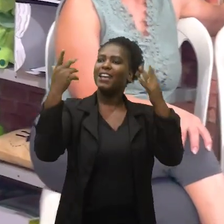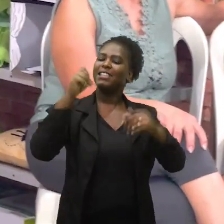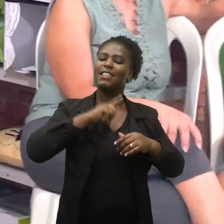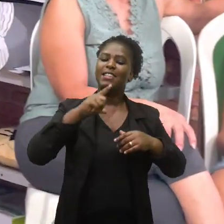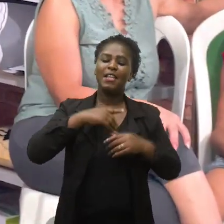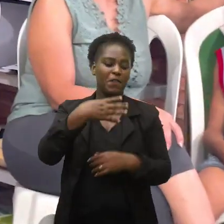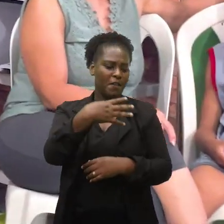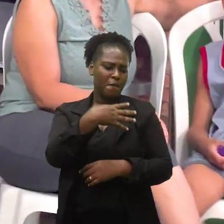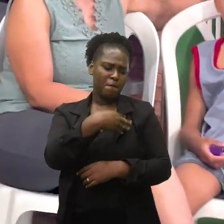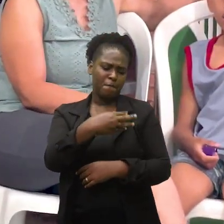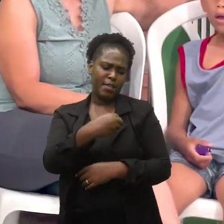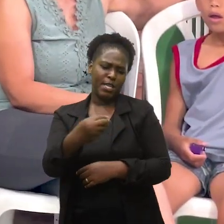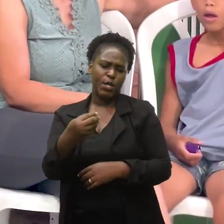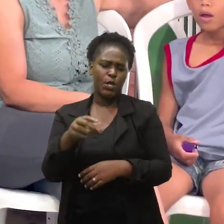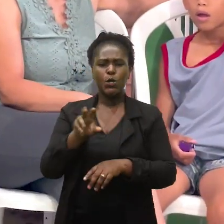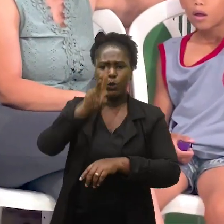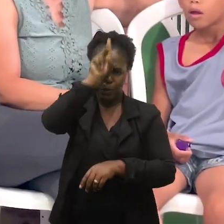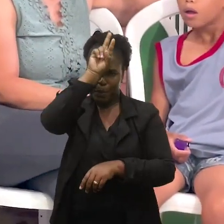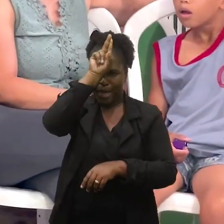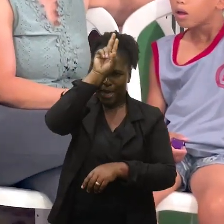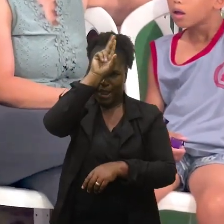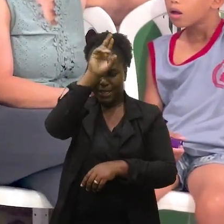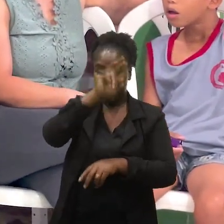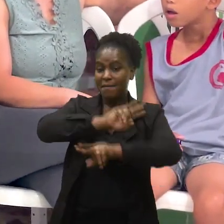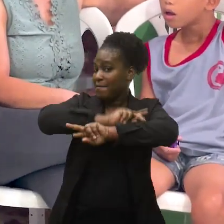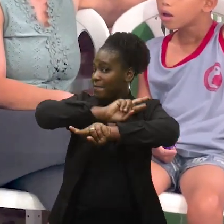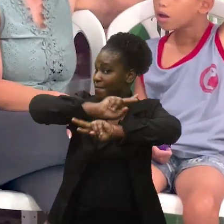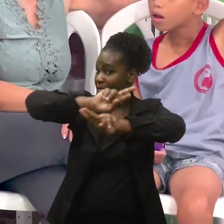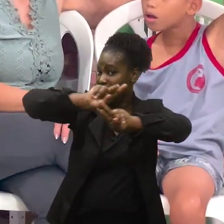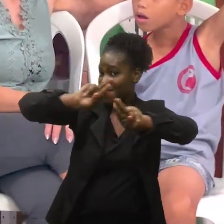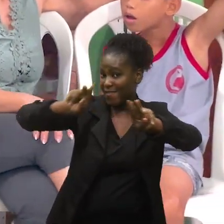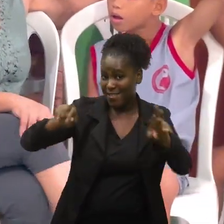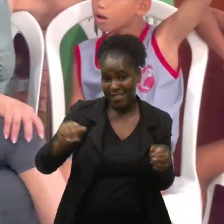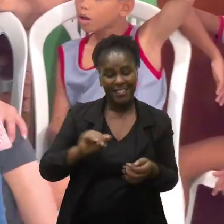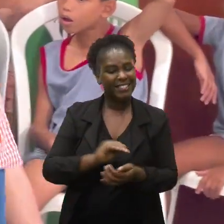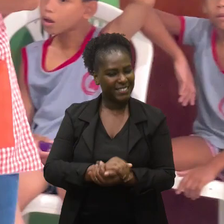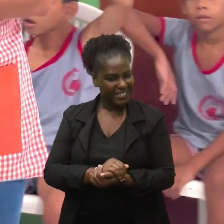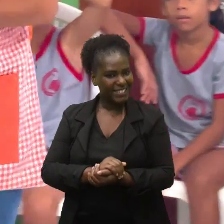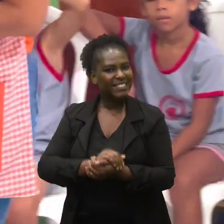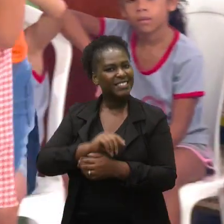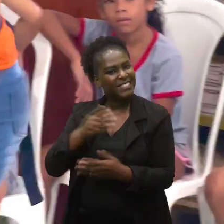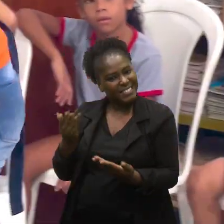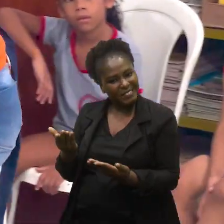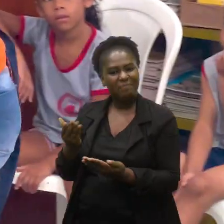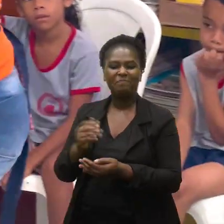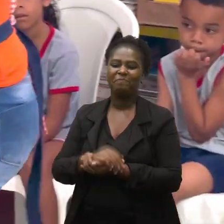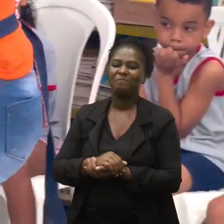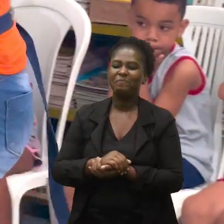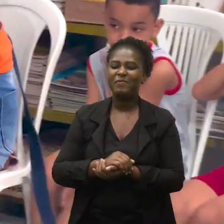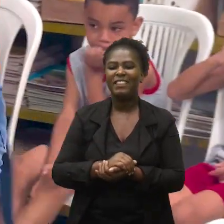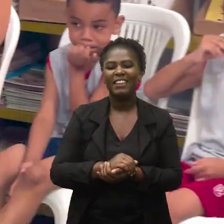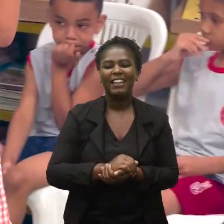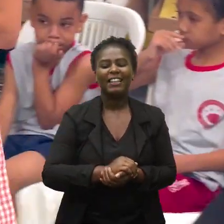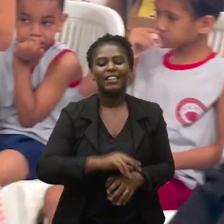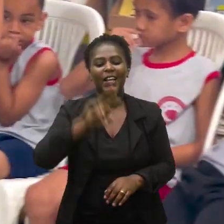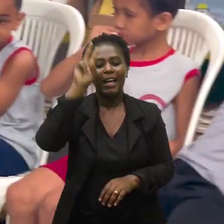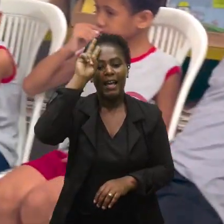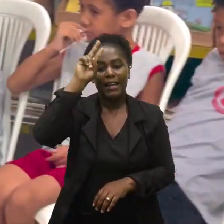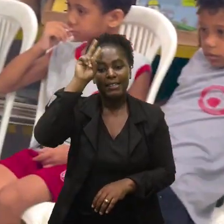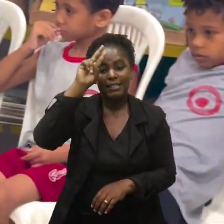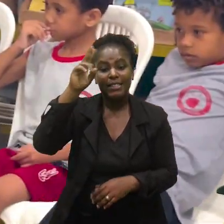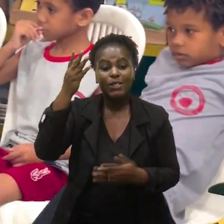e viveram felizes para sempre, né, Ana Luísa? Ó, a nossa aula hoje, essa nossa história hoje foi